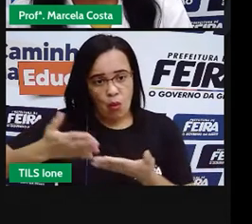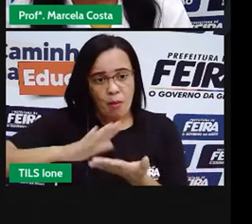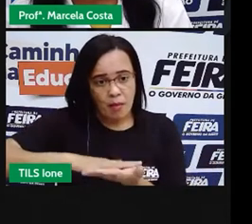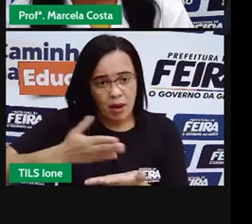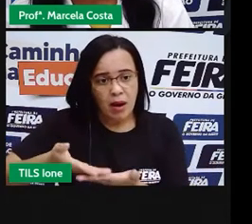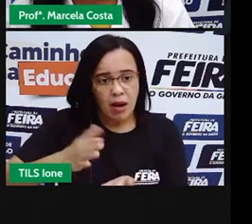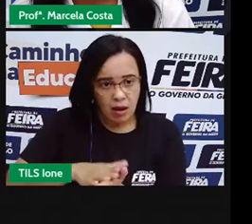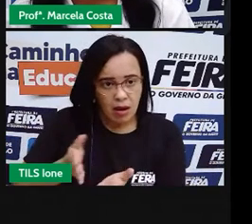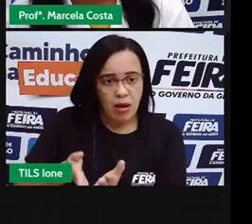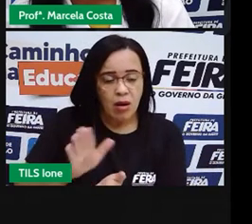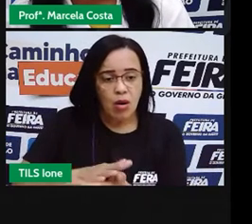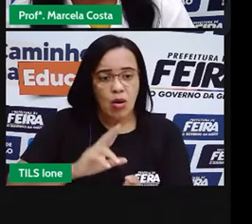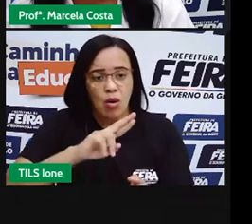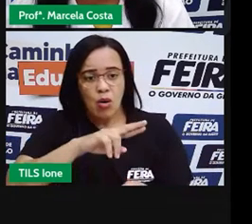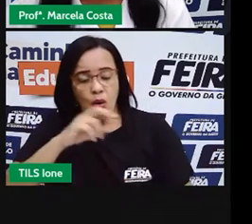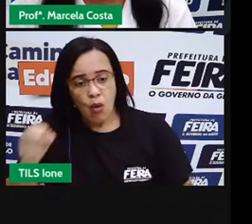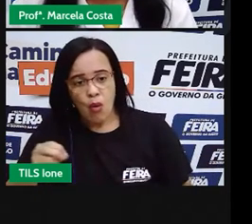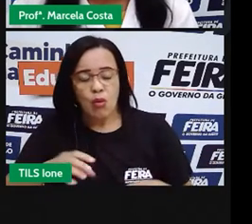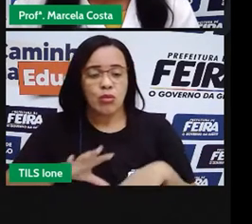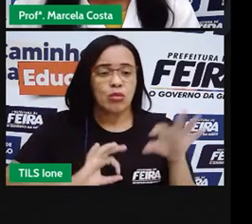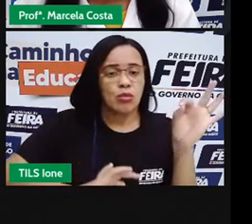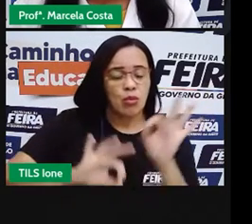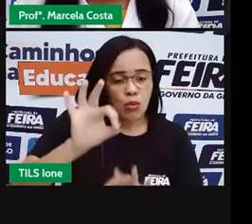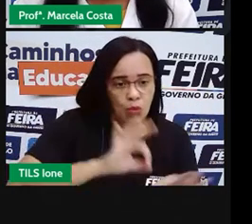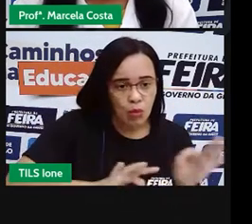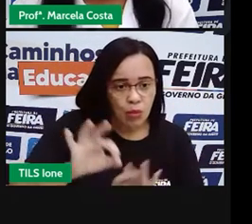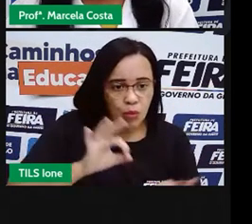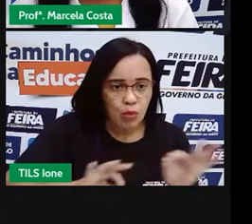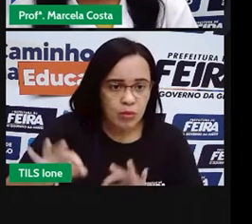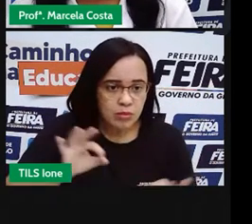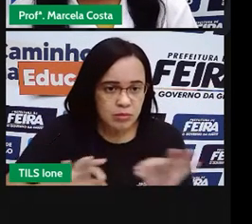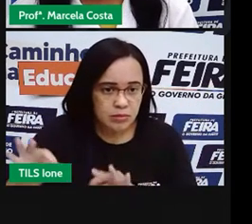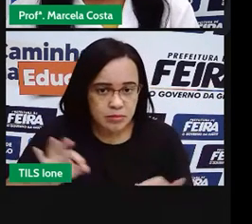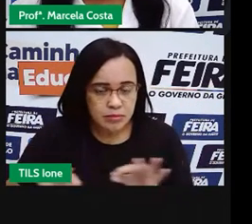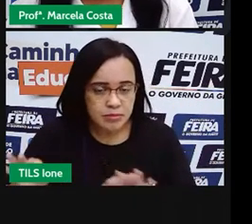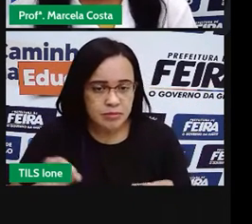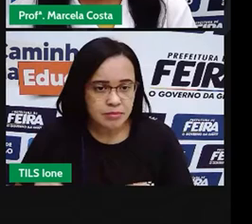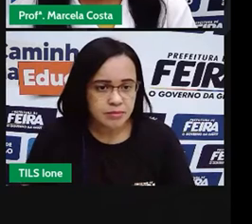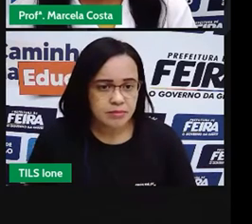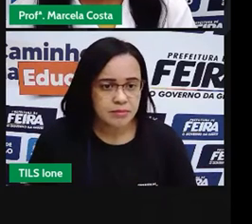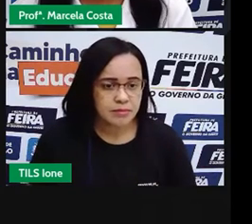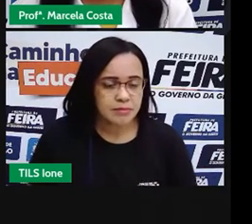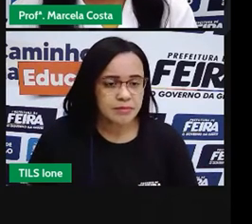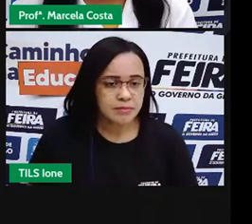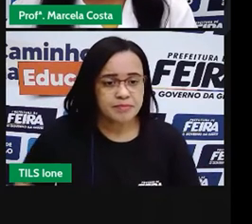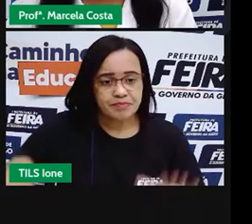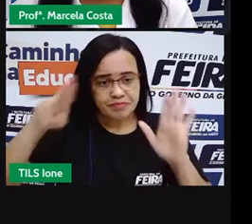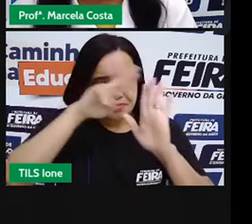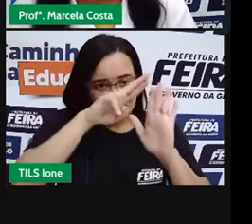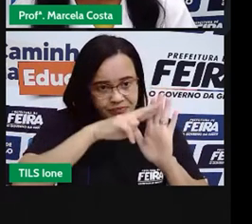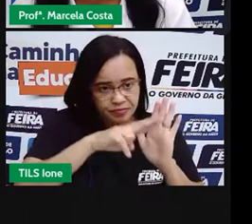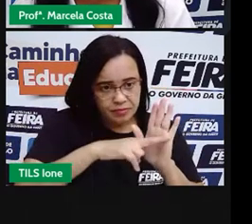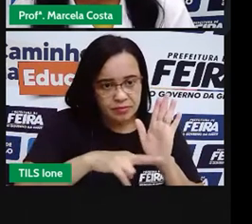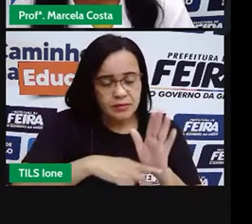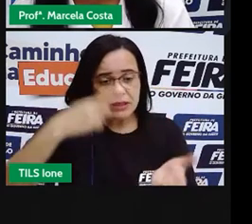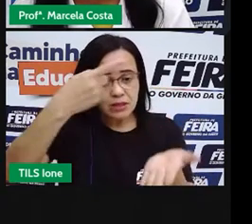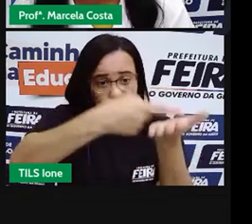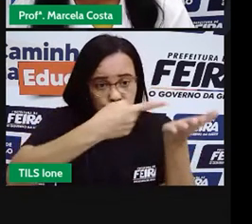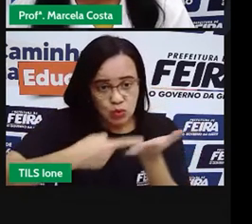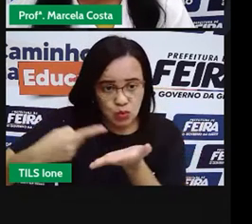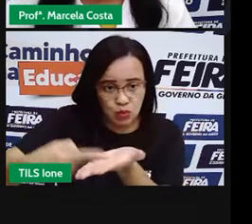ao homem e vocês não